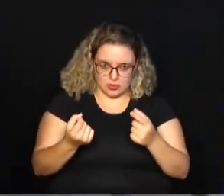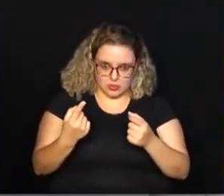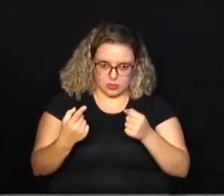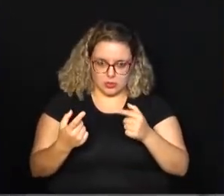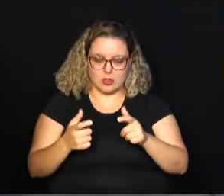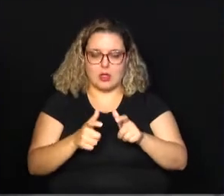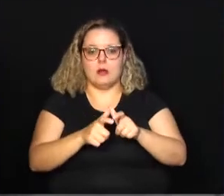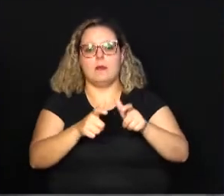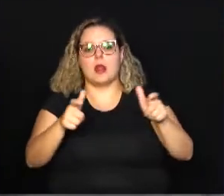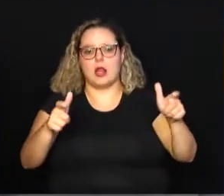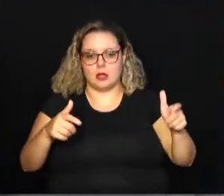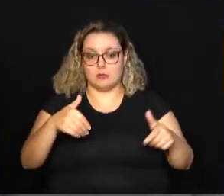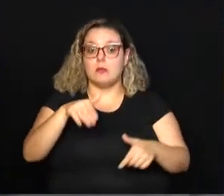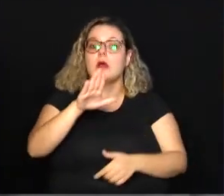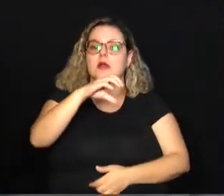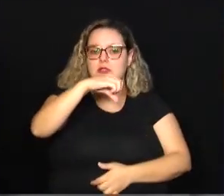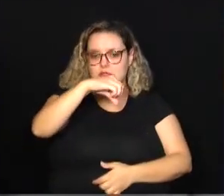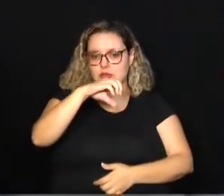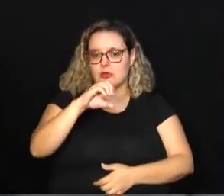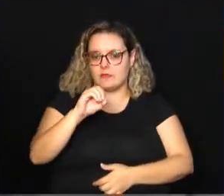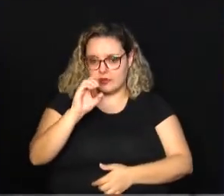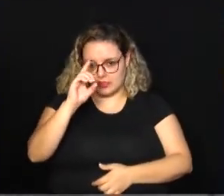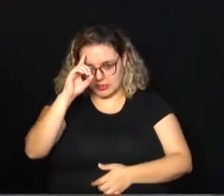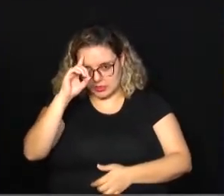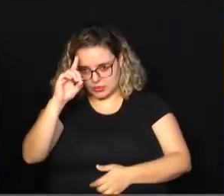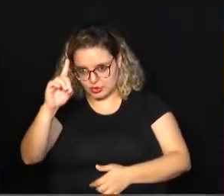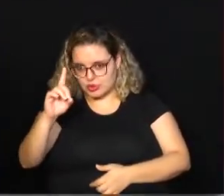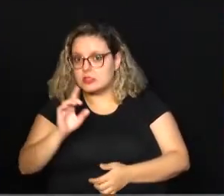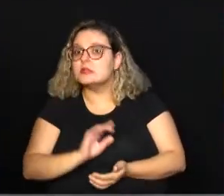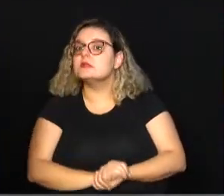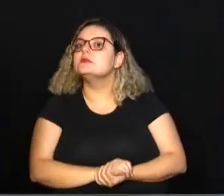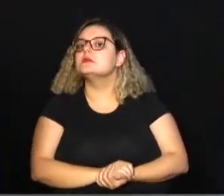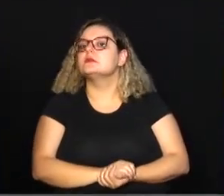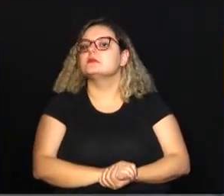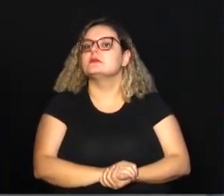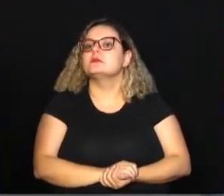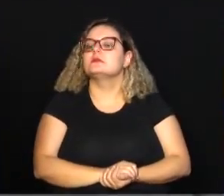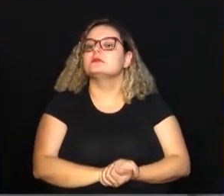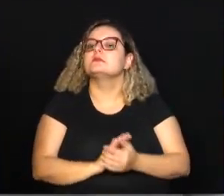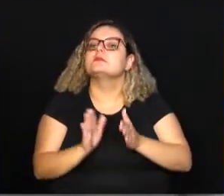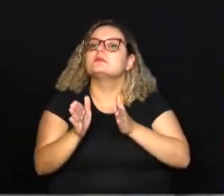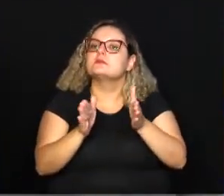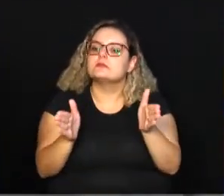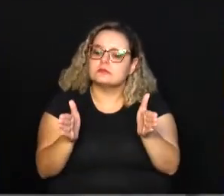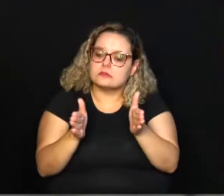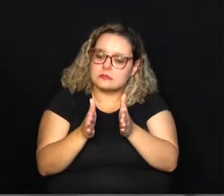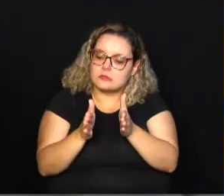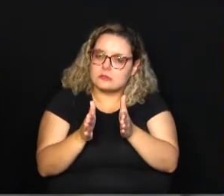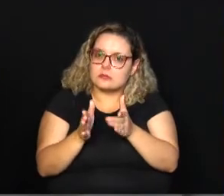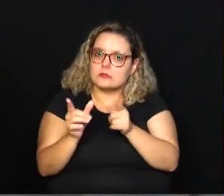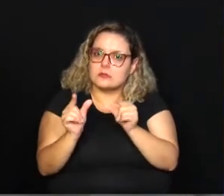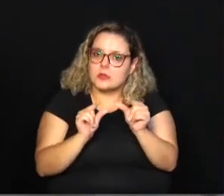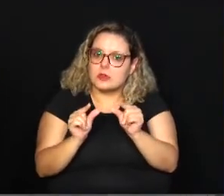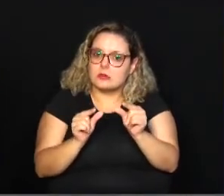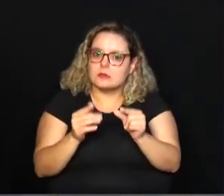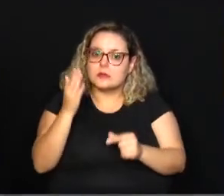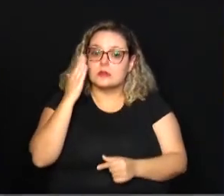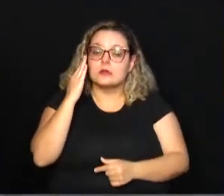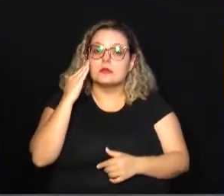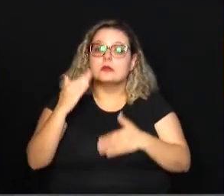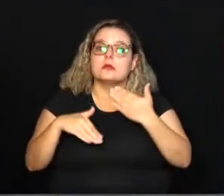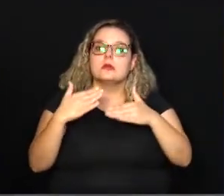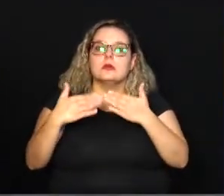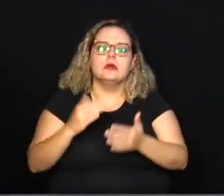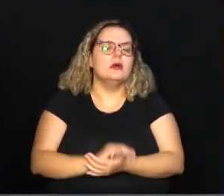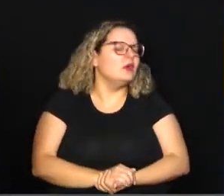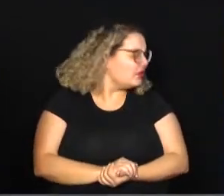já foram ampliadas para mais 90. Então, eu faço períodos curtos para saber como é que é a evolução, até porque dinheiro